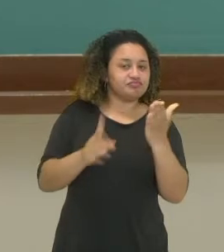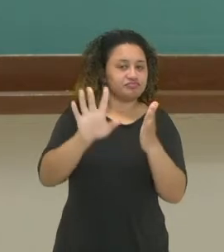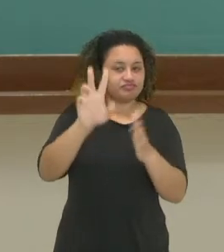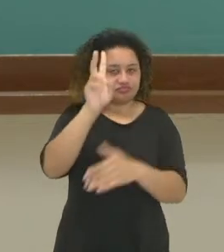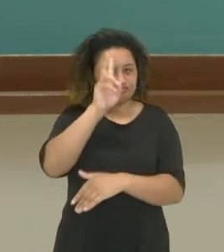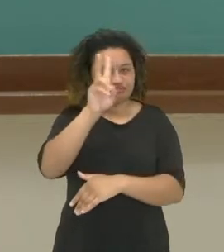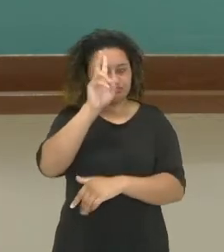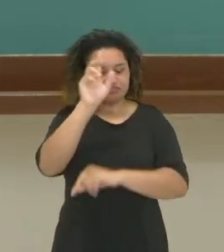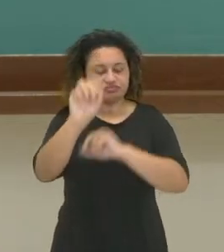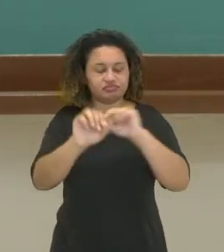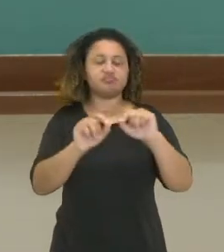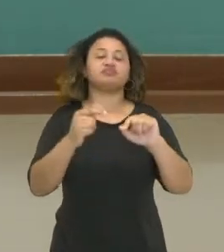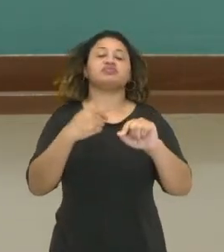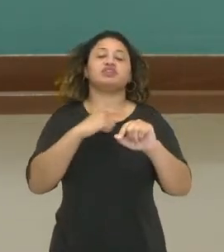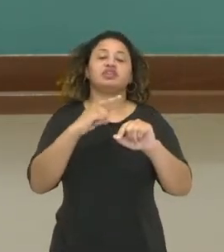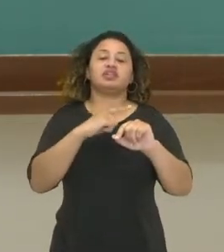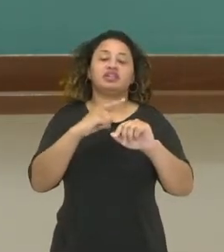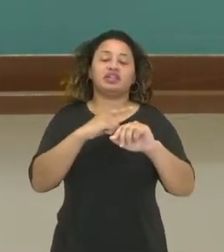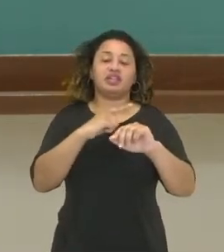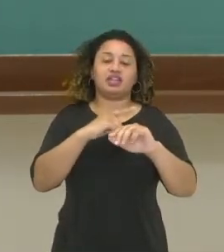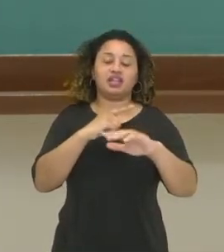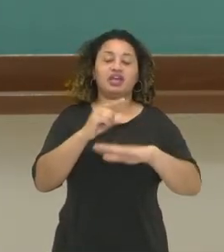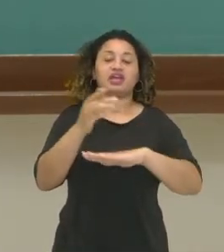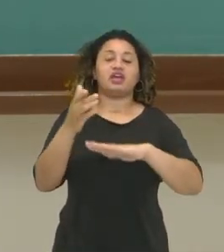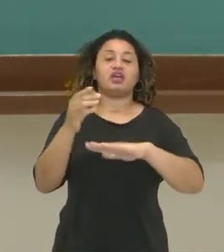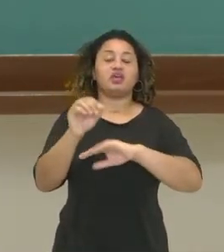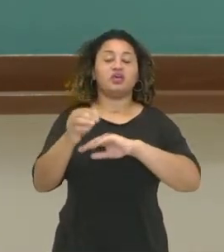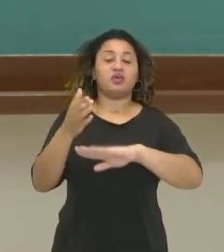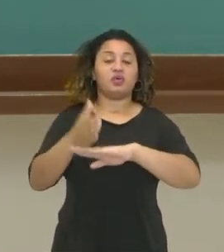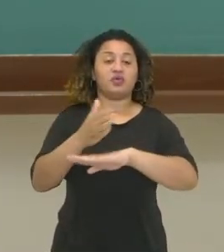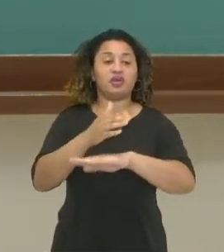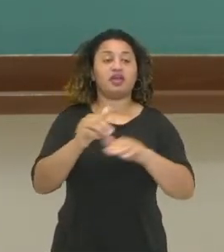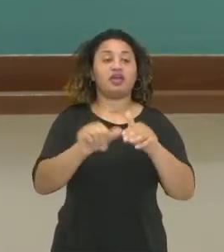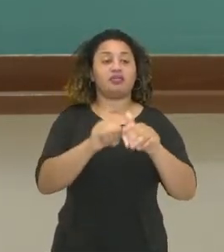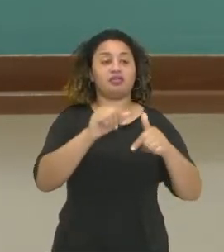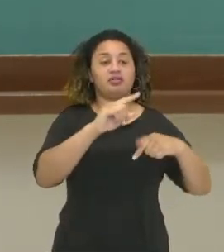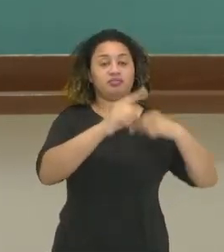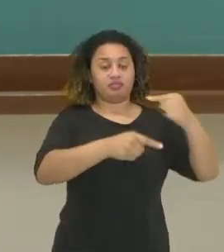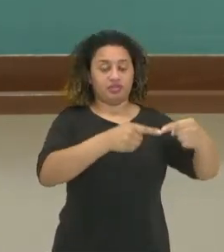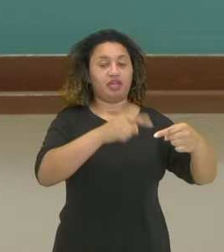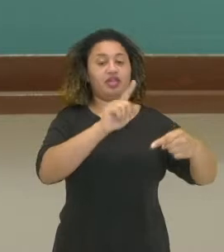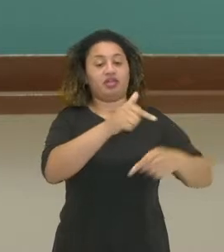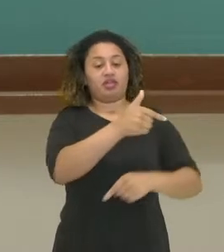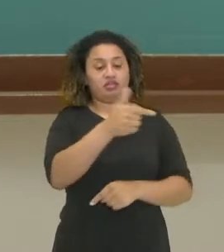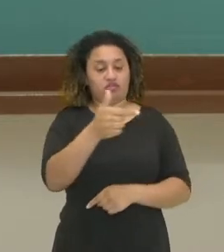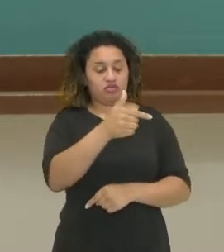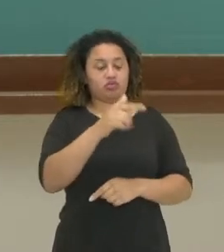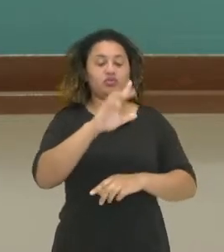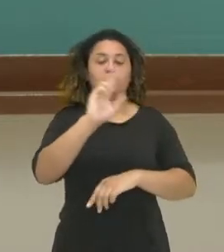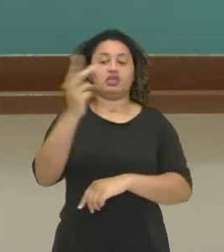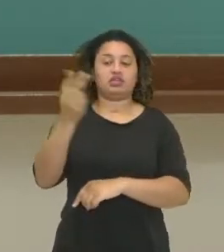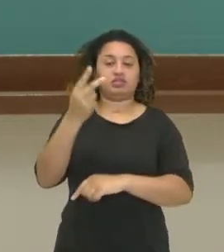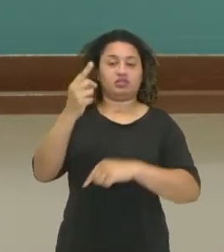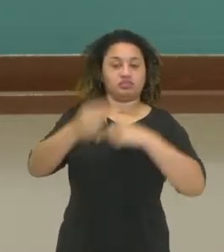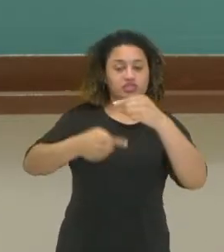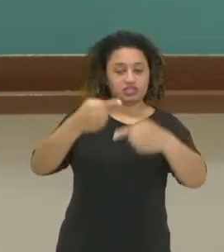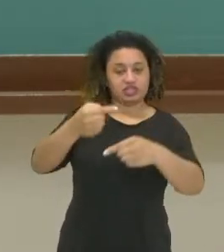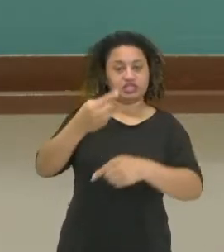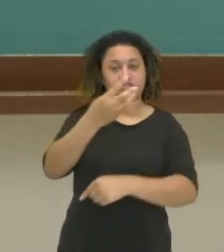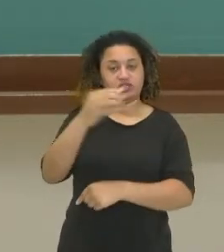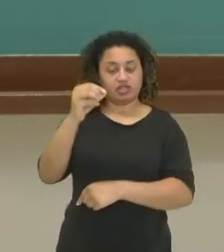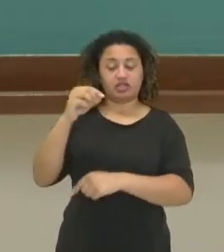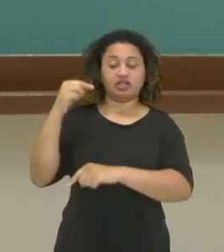No modernismo nós temos a primeira geração, a geração de 22, a geração de 30 e a geração